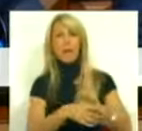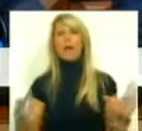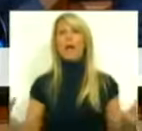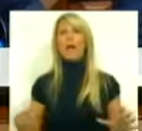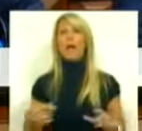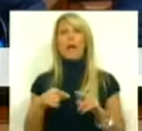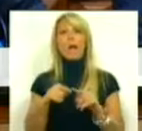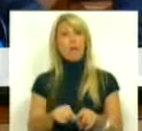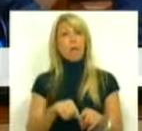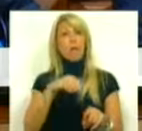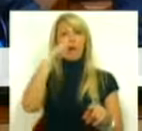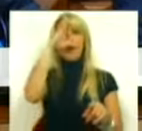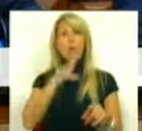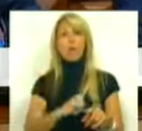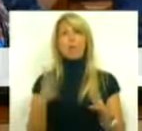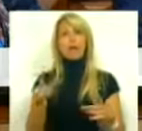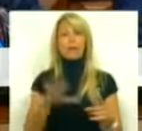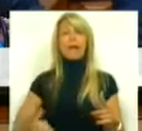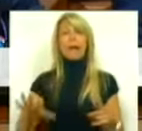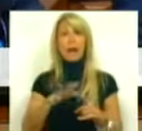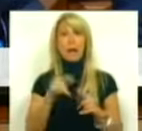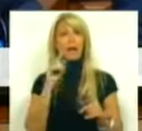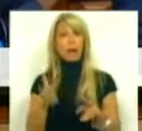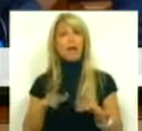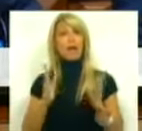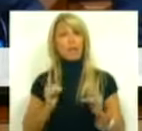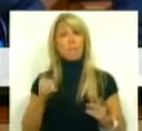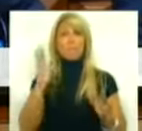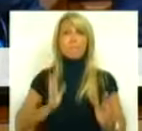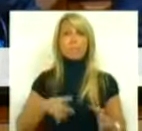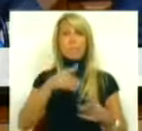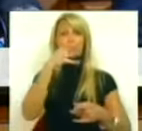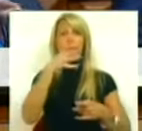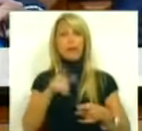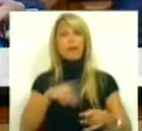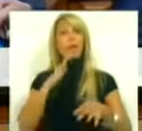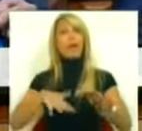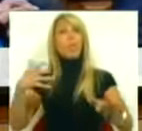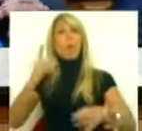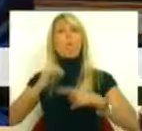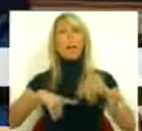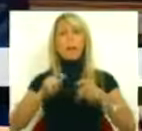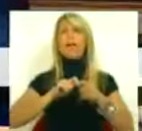que esta bancada tivesse conhecimento do Parlamento quais são, de facto, as linhas definidas para essa área. Disse.